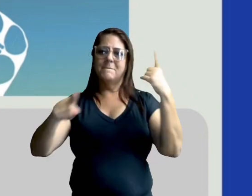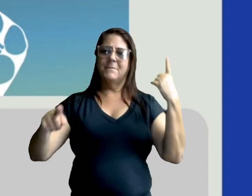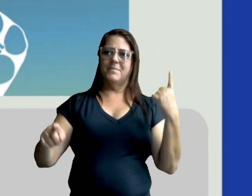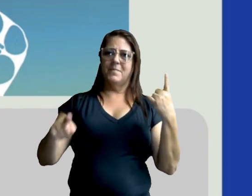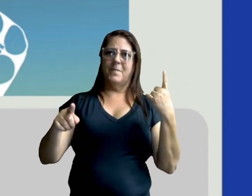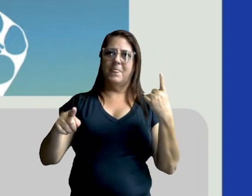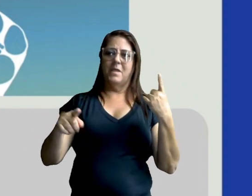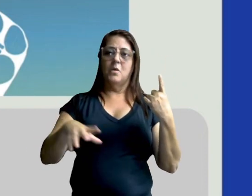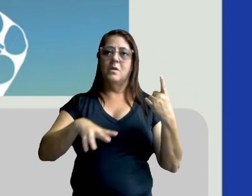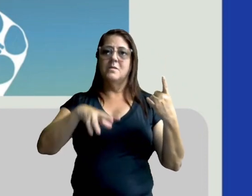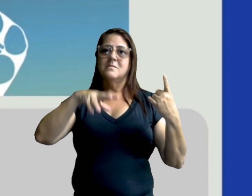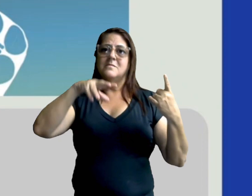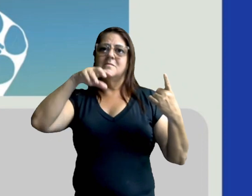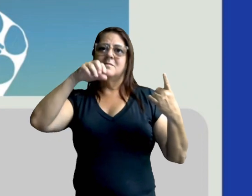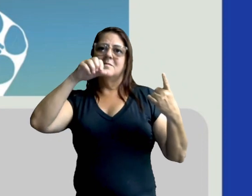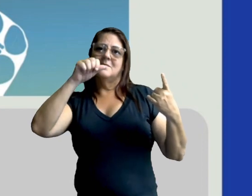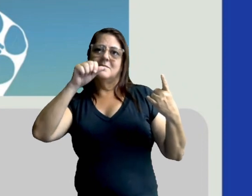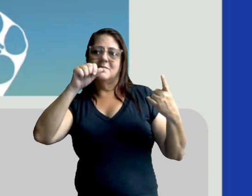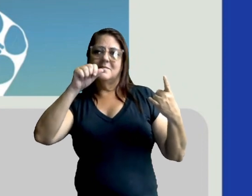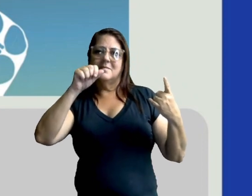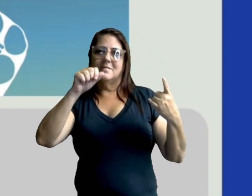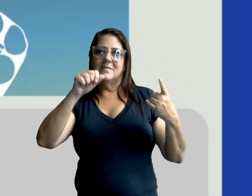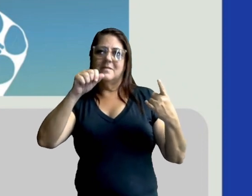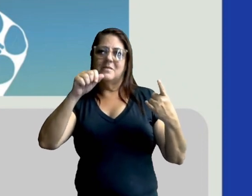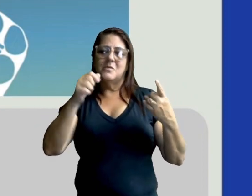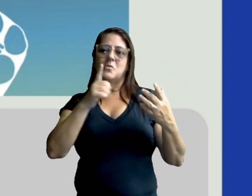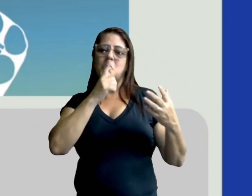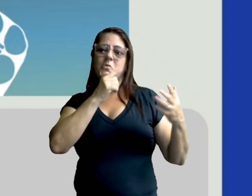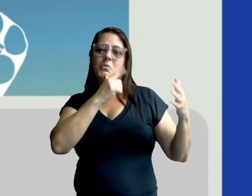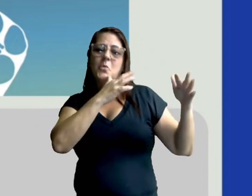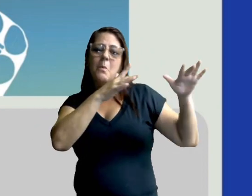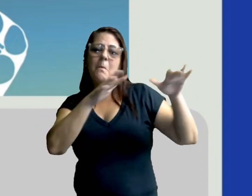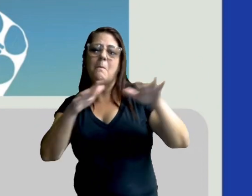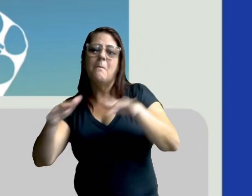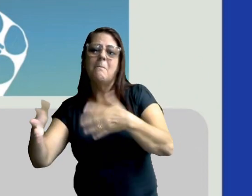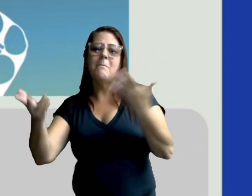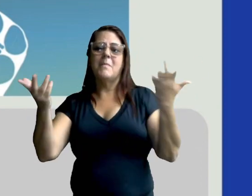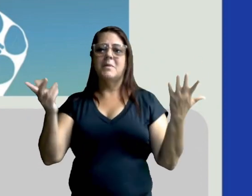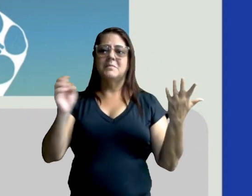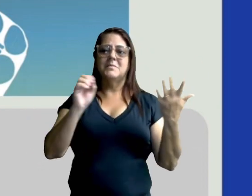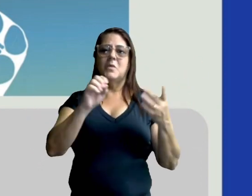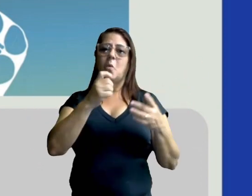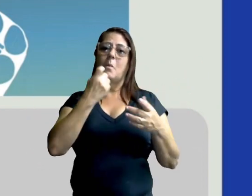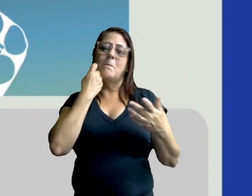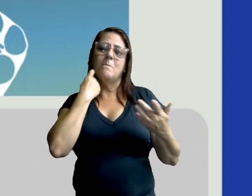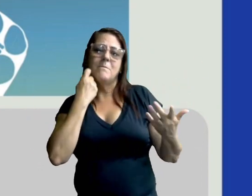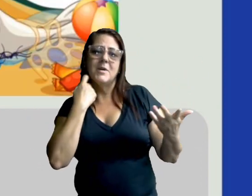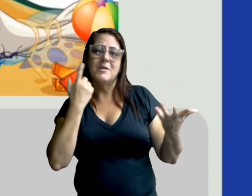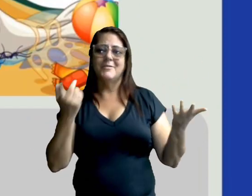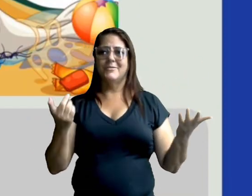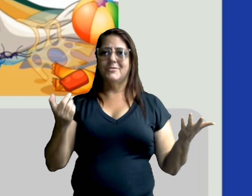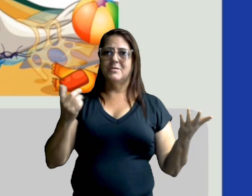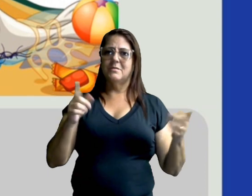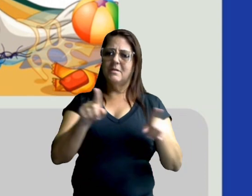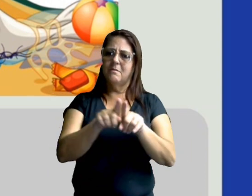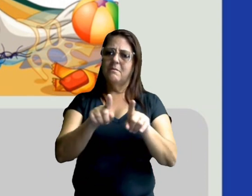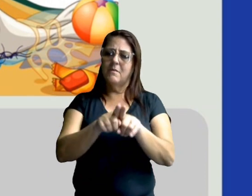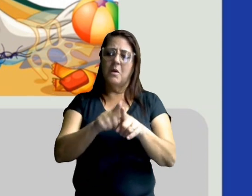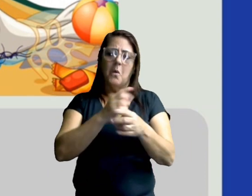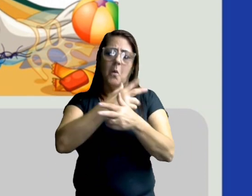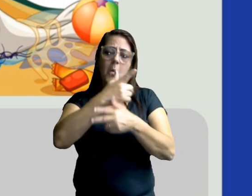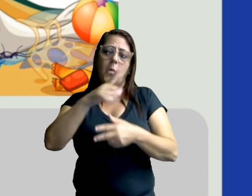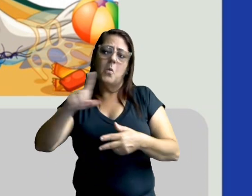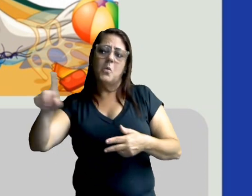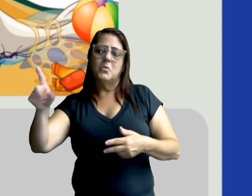de oxigênio para os seres que habitam ali no mar ou no rio, os peixes e outros seres vivos, tá? E